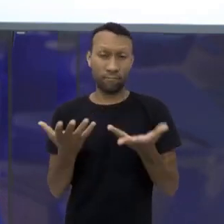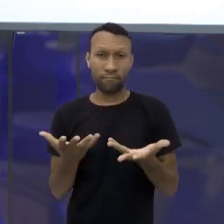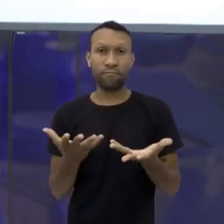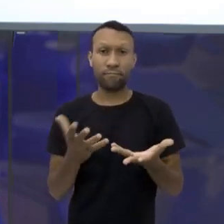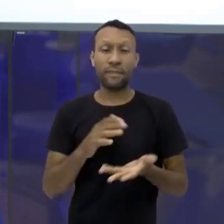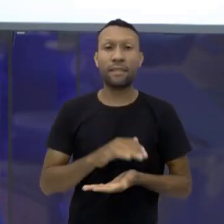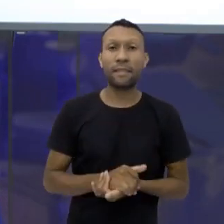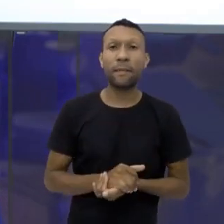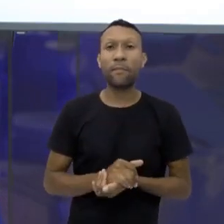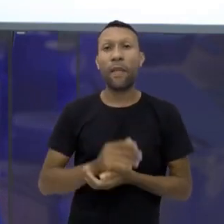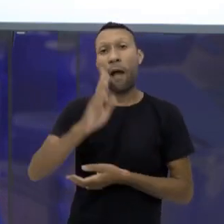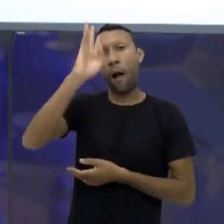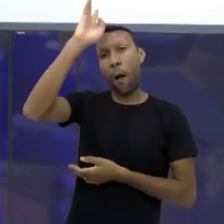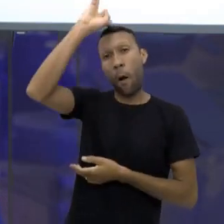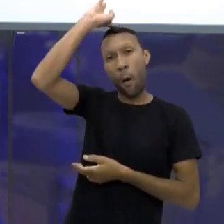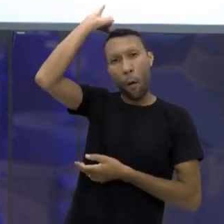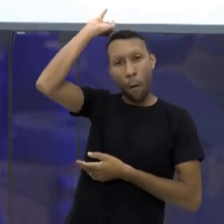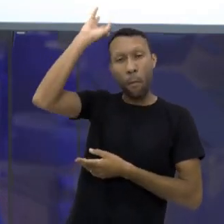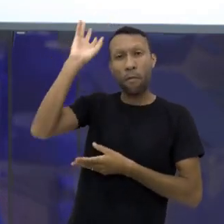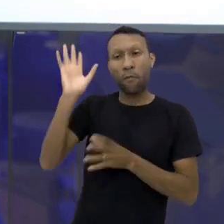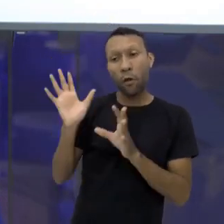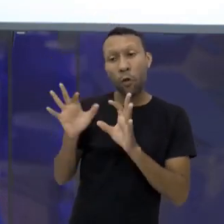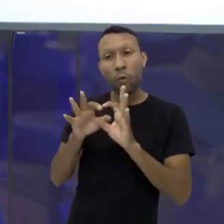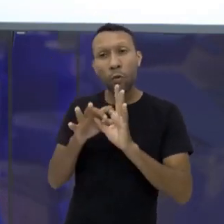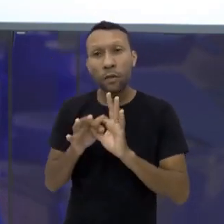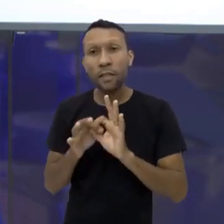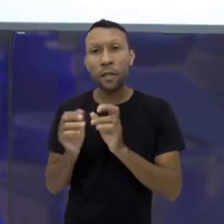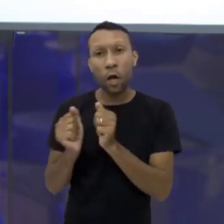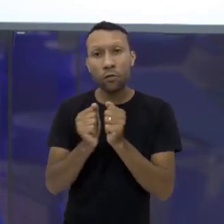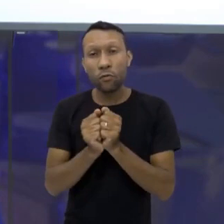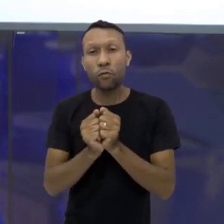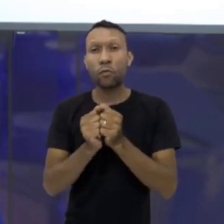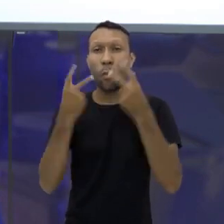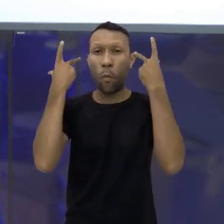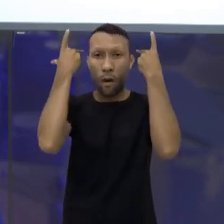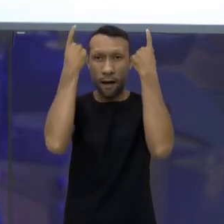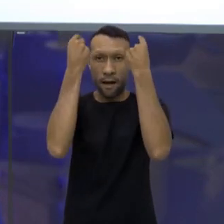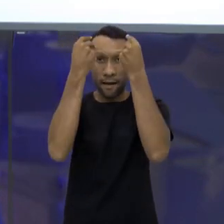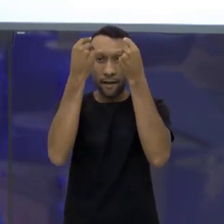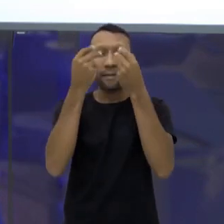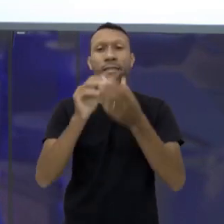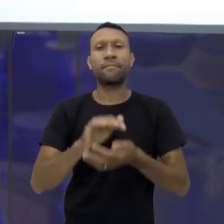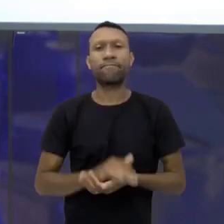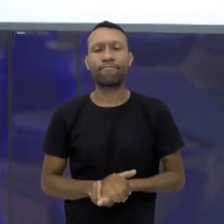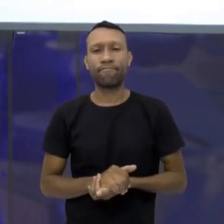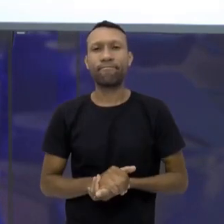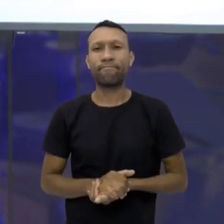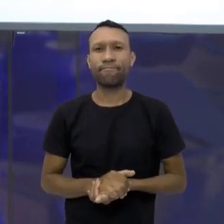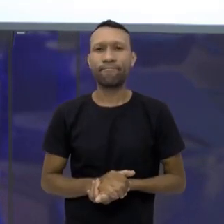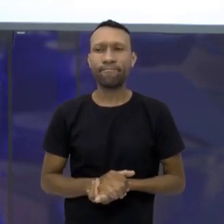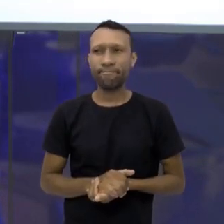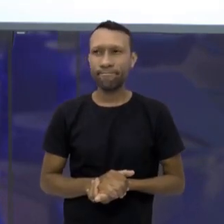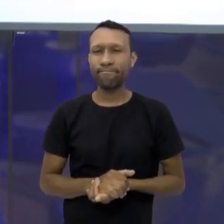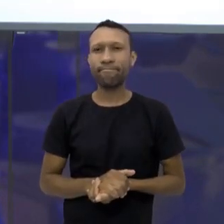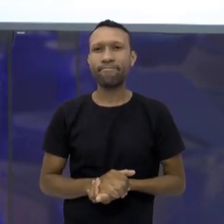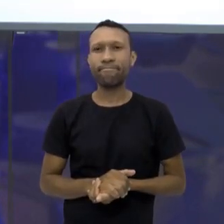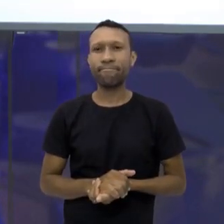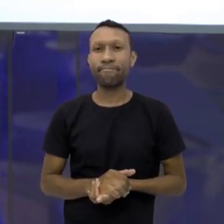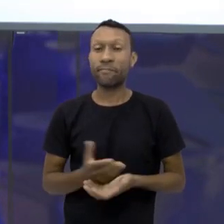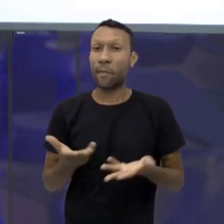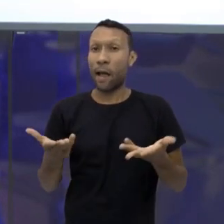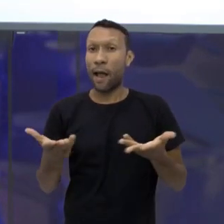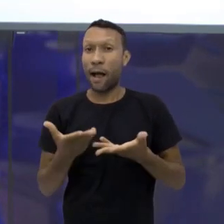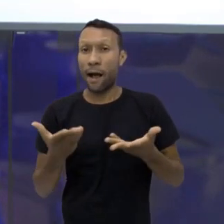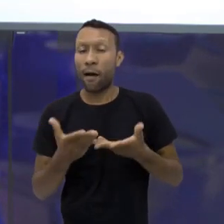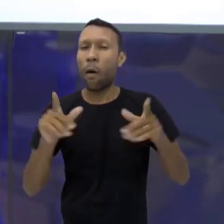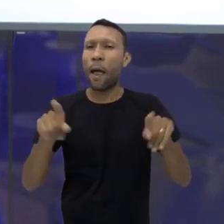Roma Antiga é herança da Grécia Antiga. Então, vamos lá. Vamos para a música